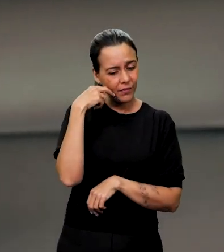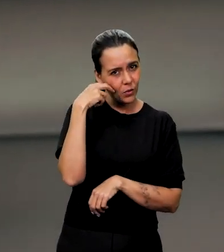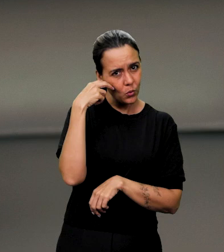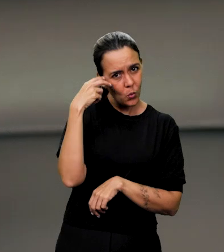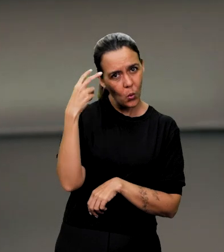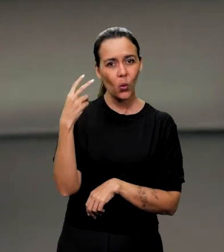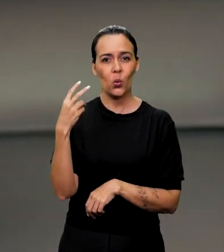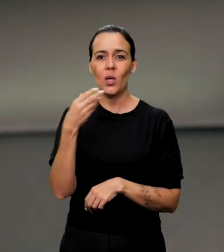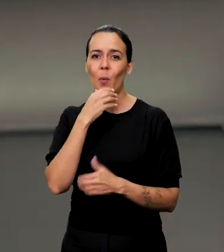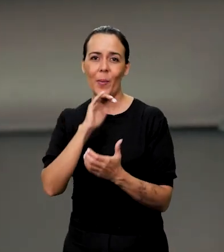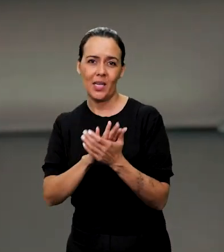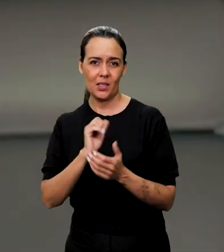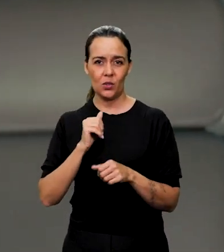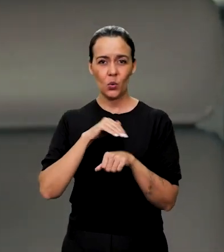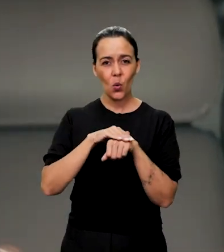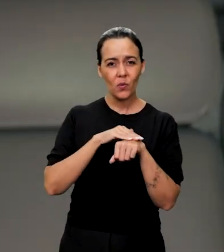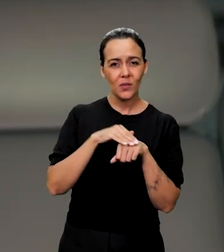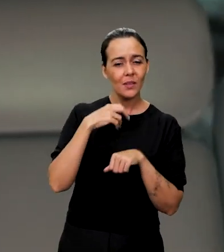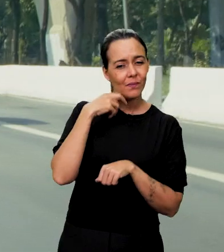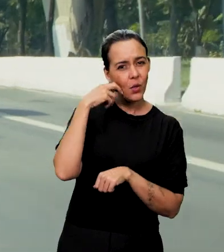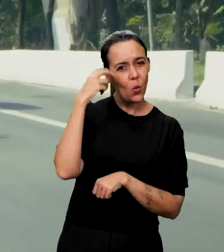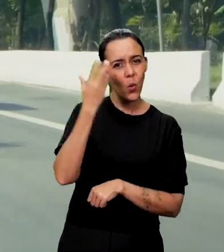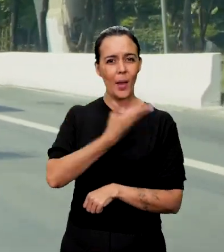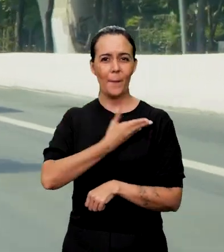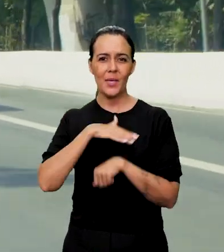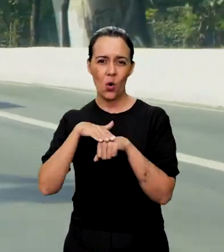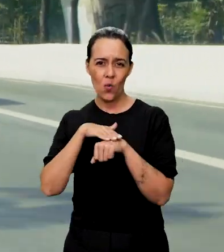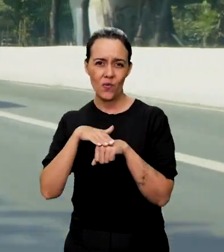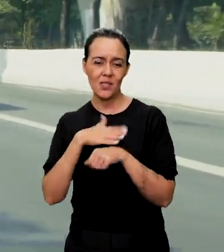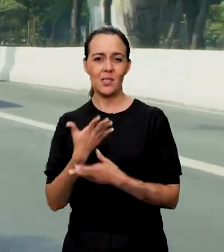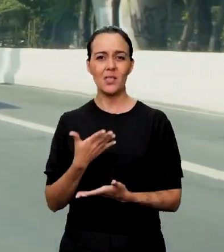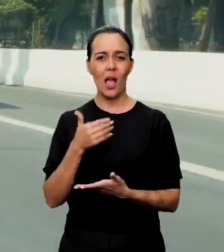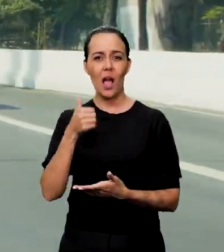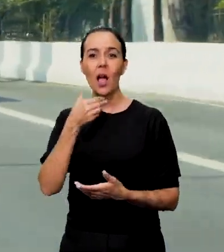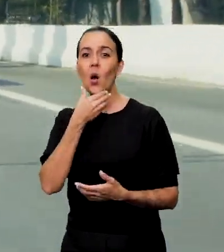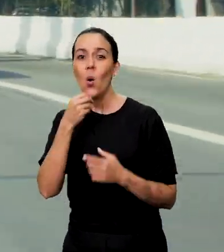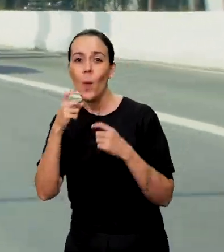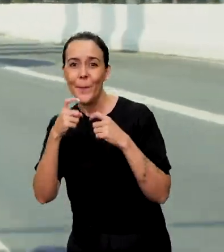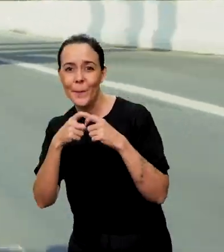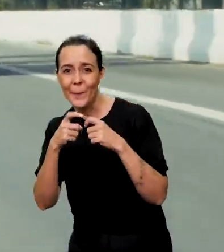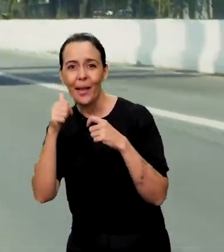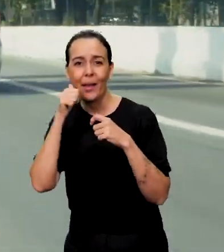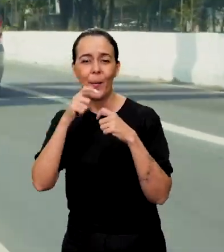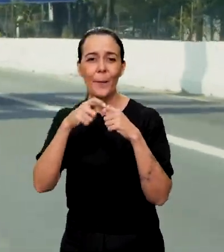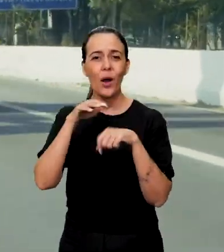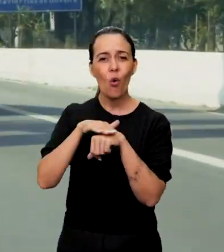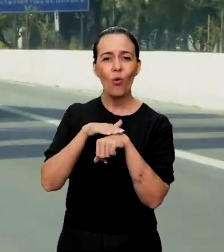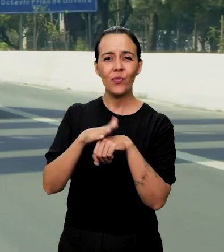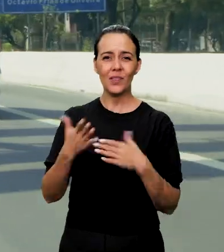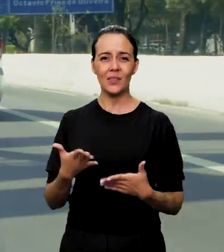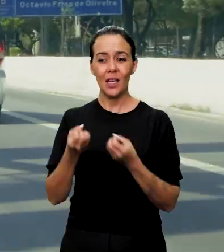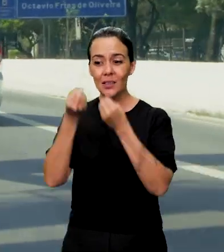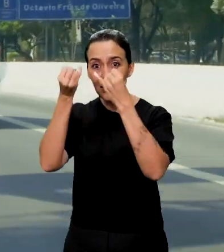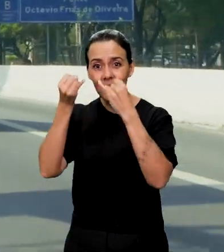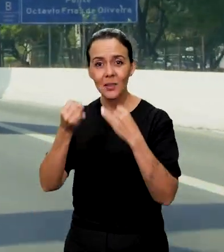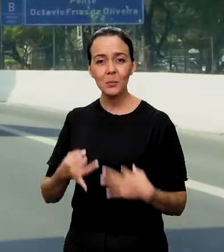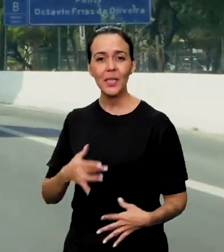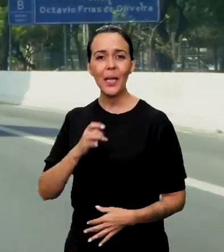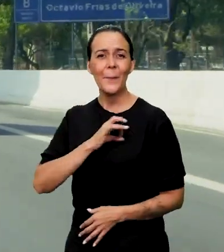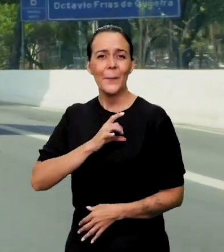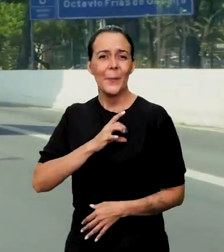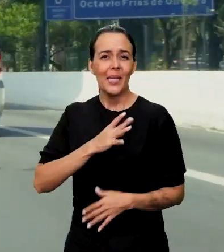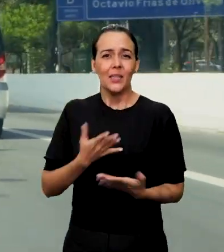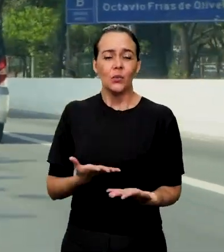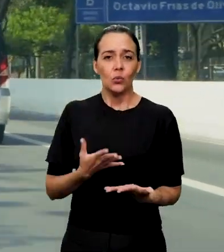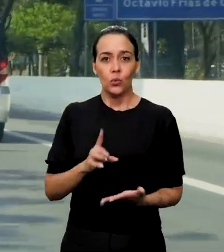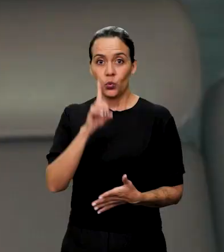Ela sente vergonha de falar com as suas amigas. Ela se sente muitas vezes sozinha. E não consegue dividir os seus medos, dúvidas, por exemplo, entrar ou não entrar